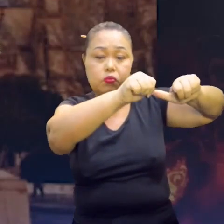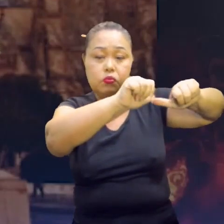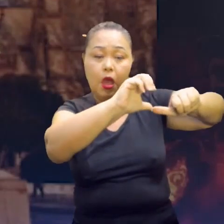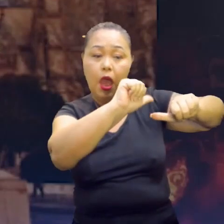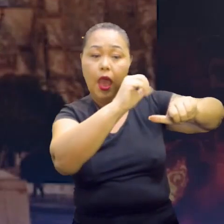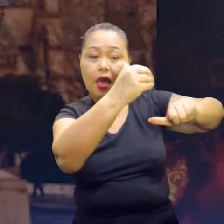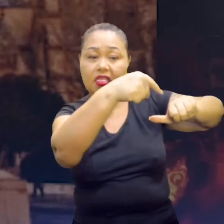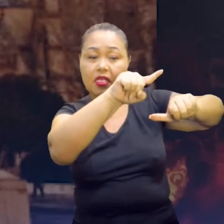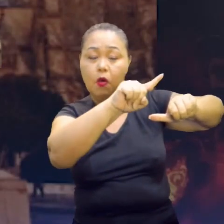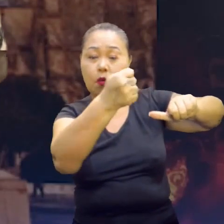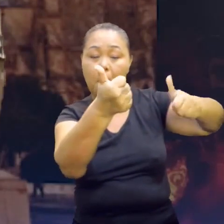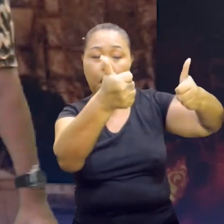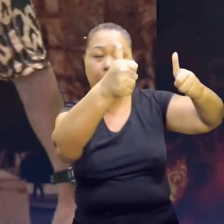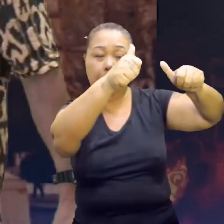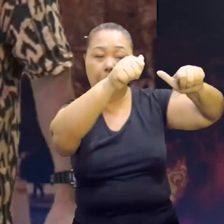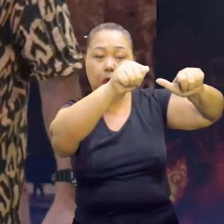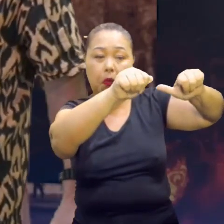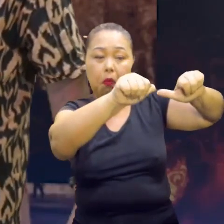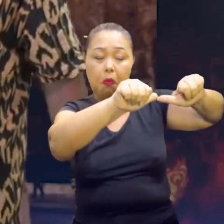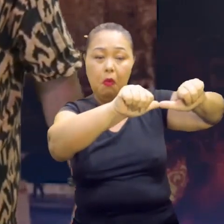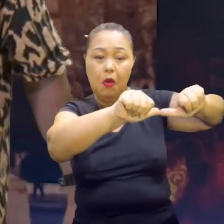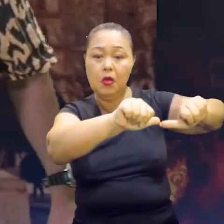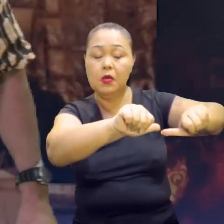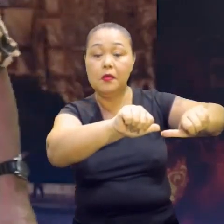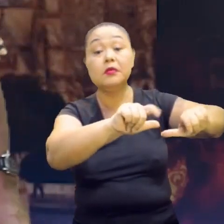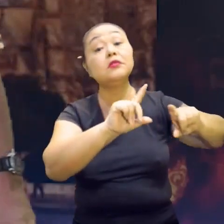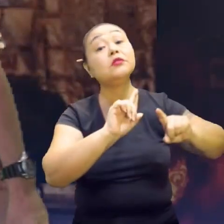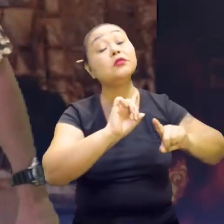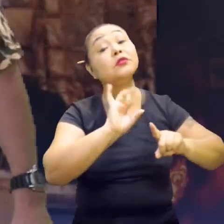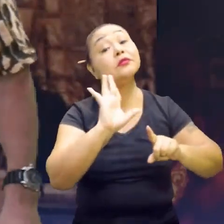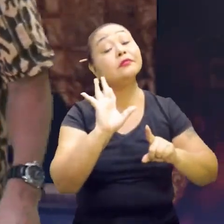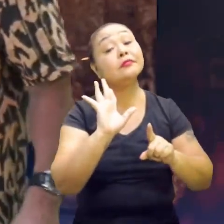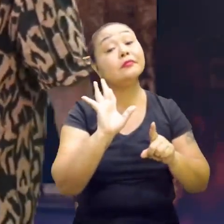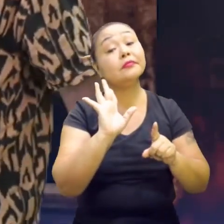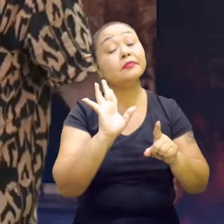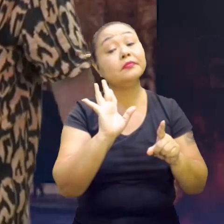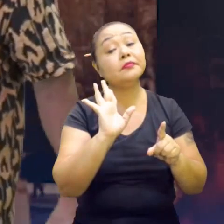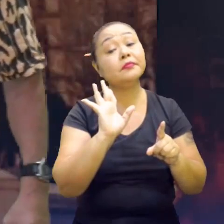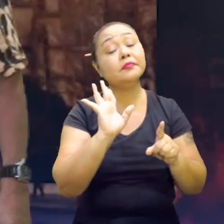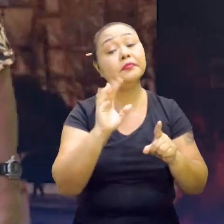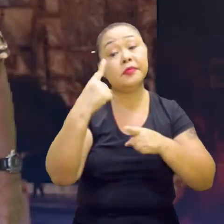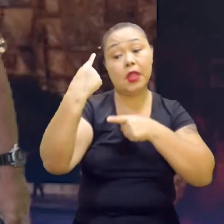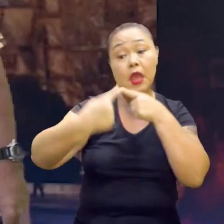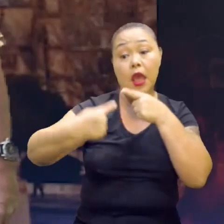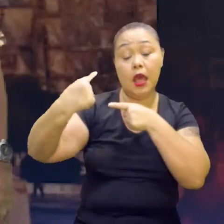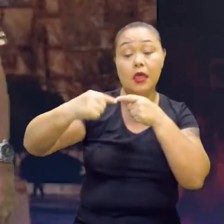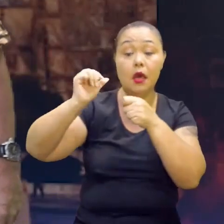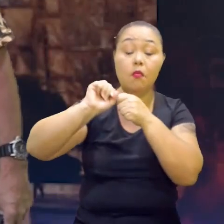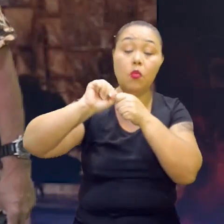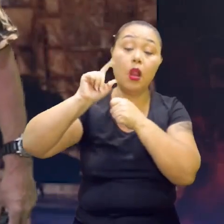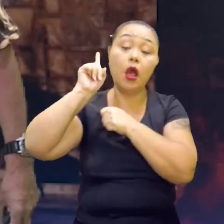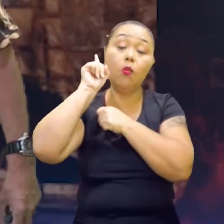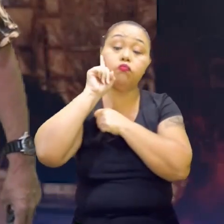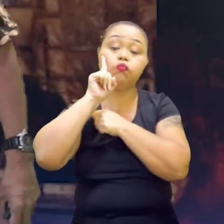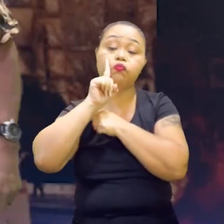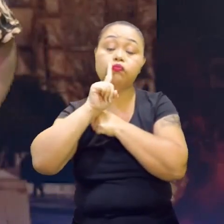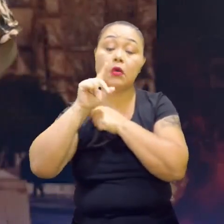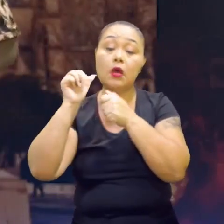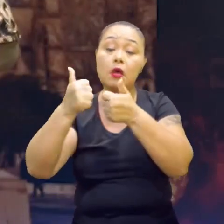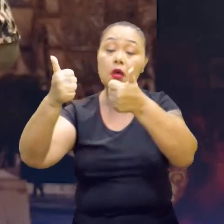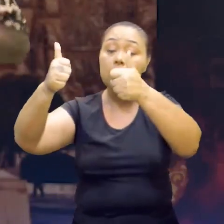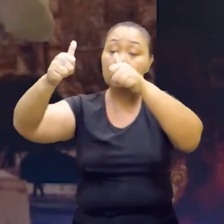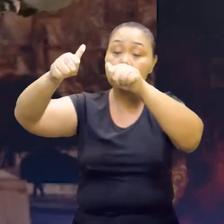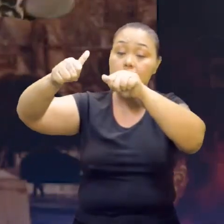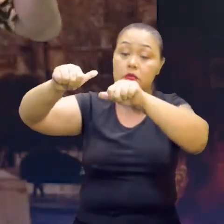isso. Só que essa política americana, da queda da Bolsa de Nova York,